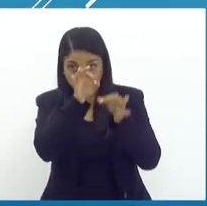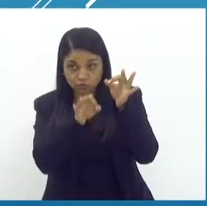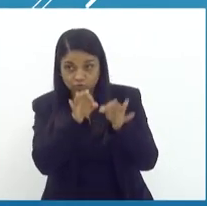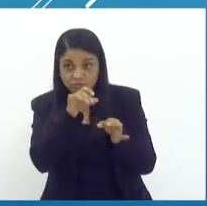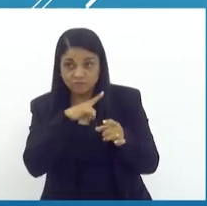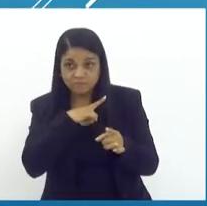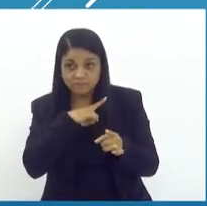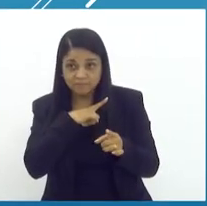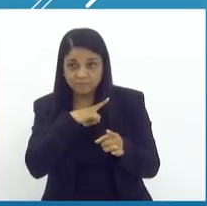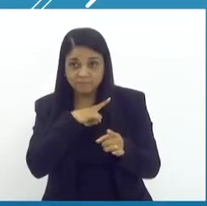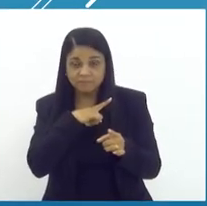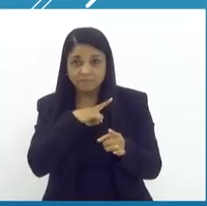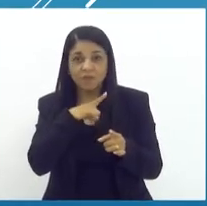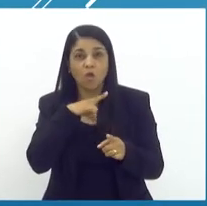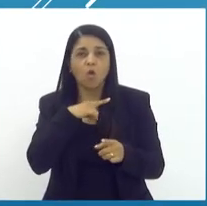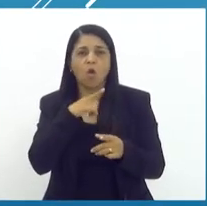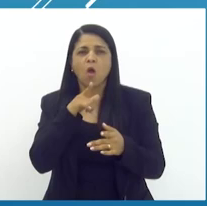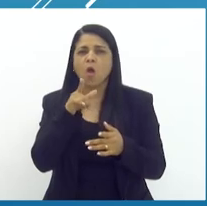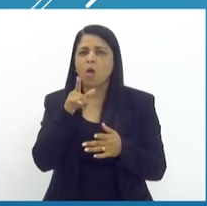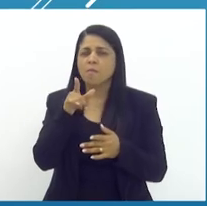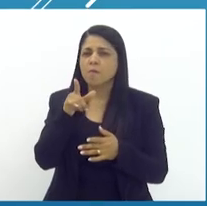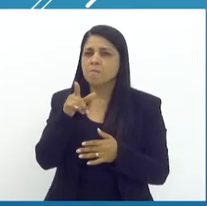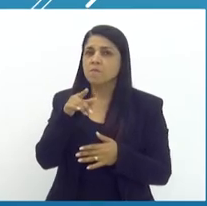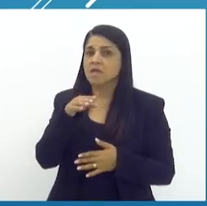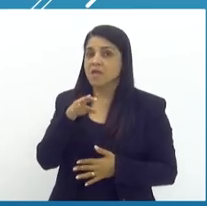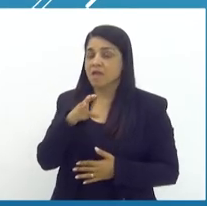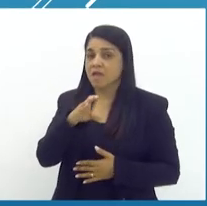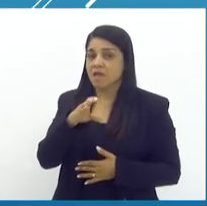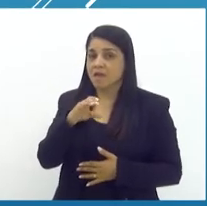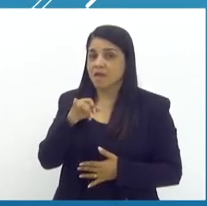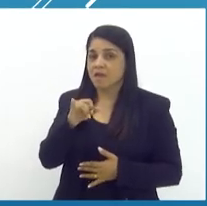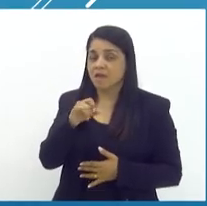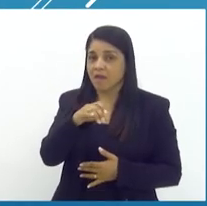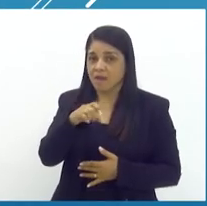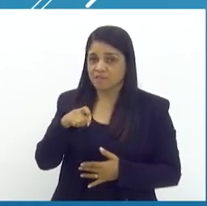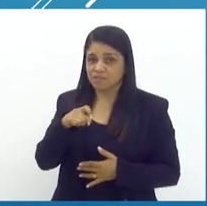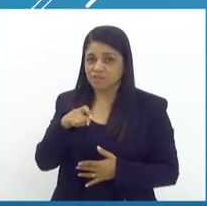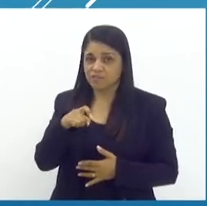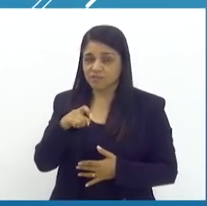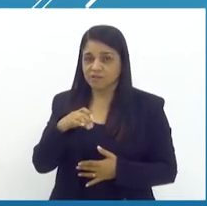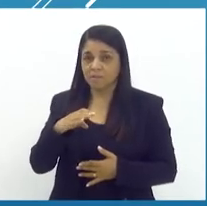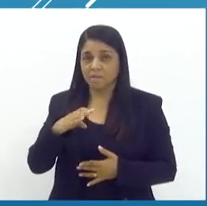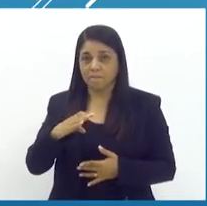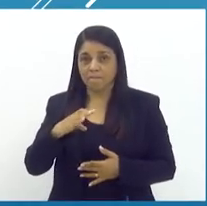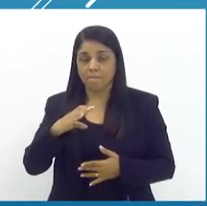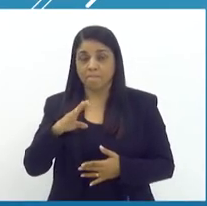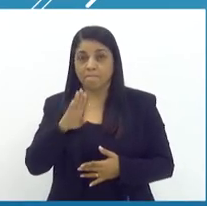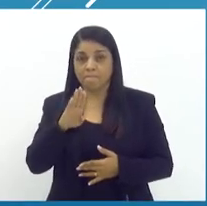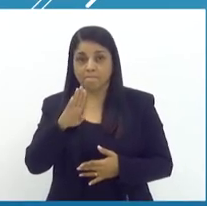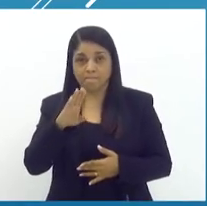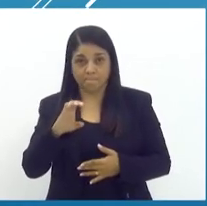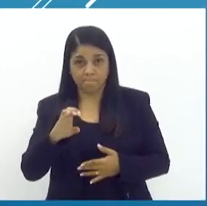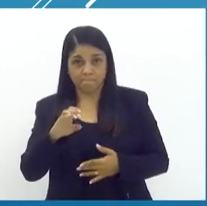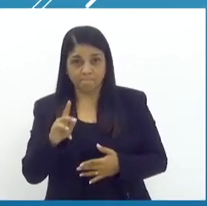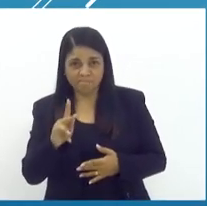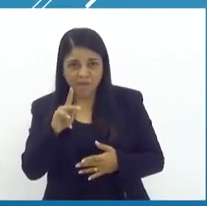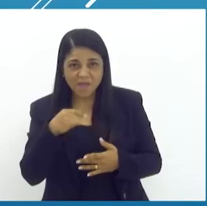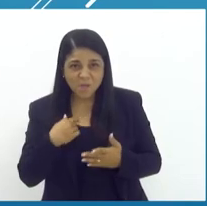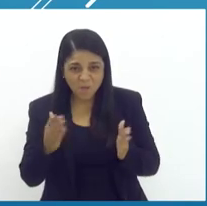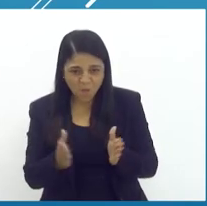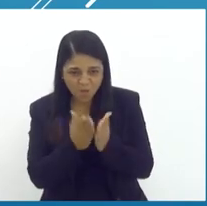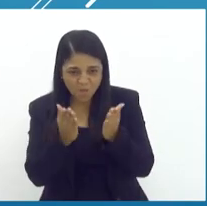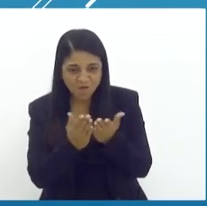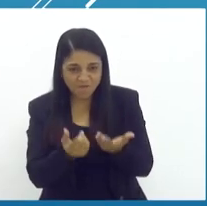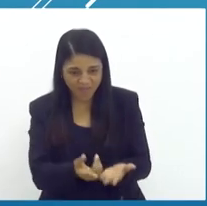alguém falou de cashback vai ter um cashback então pobre Finalmente vai receber de volta que pagou